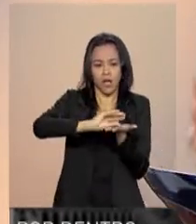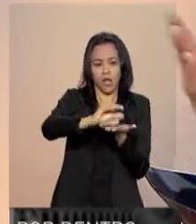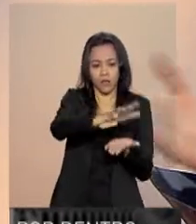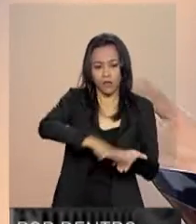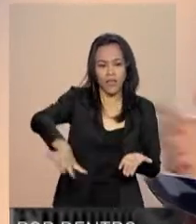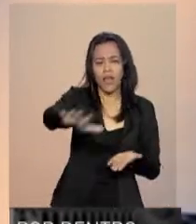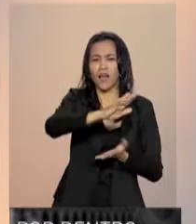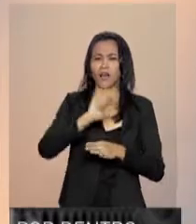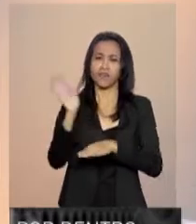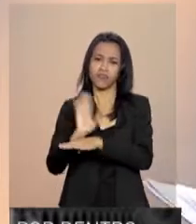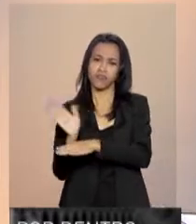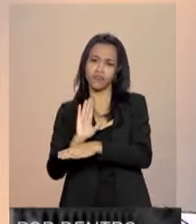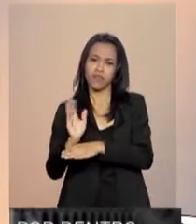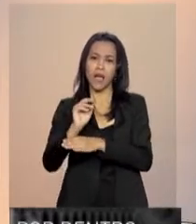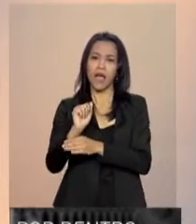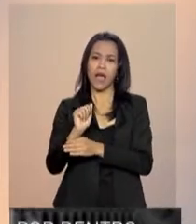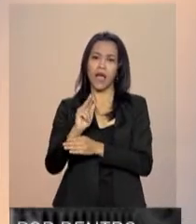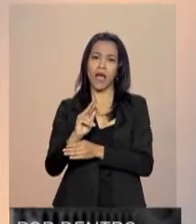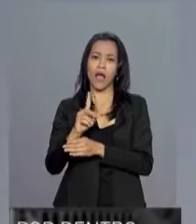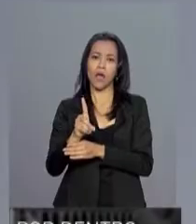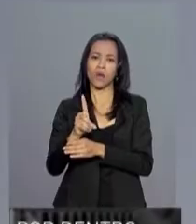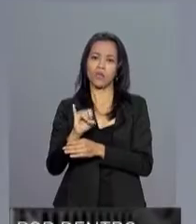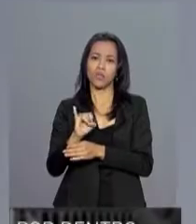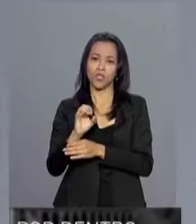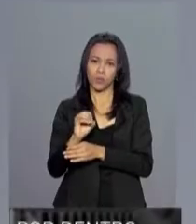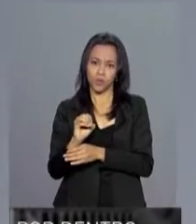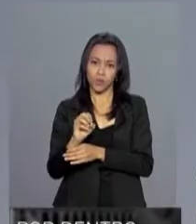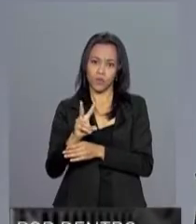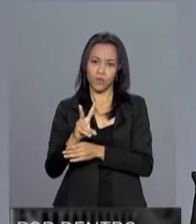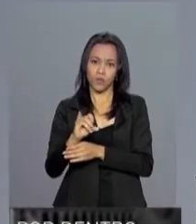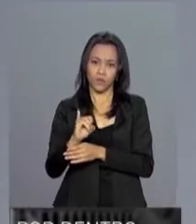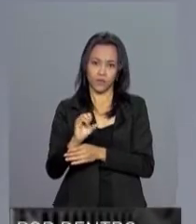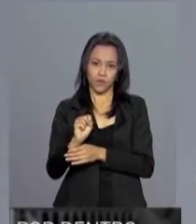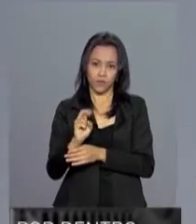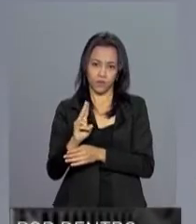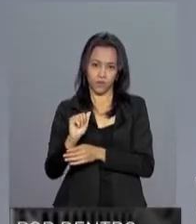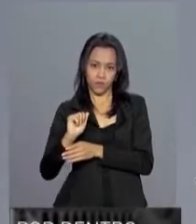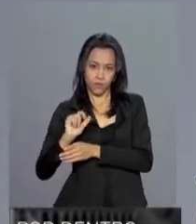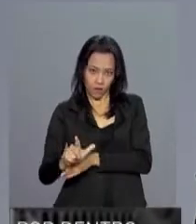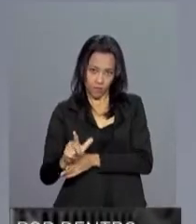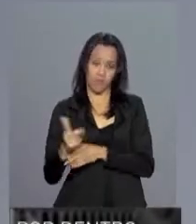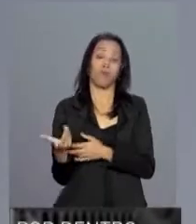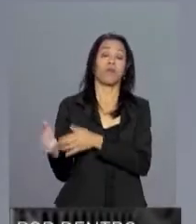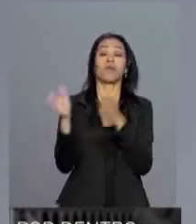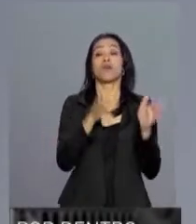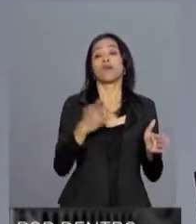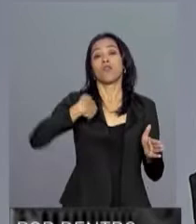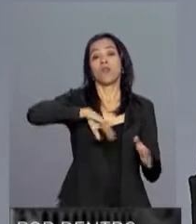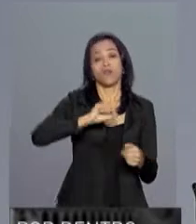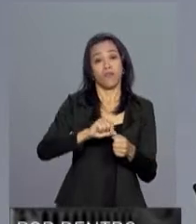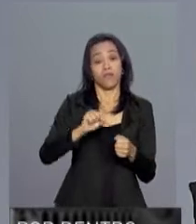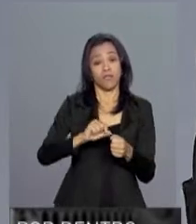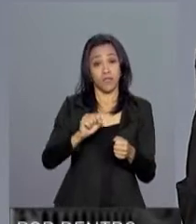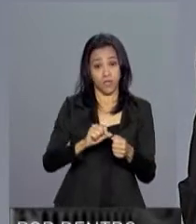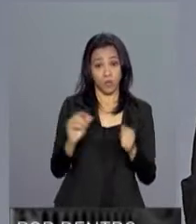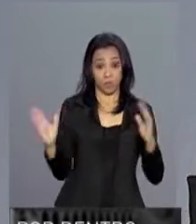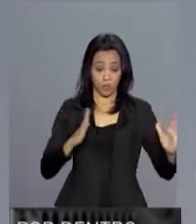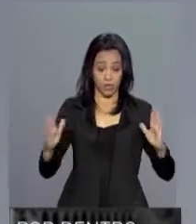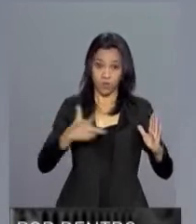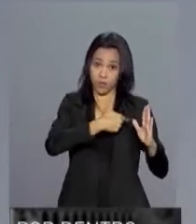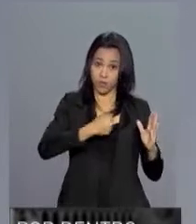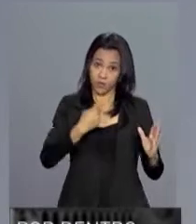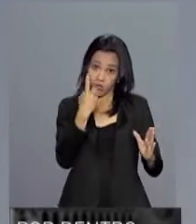que esse programa traz de novo ministro bom nós estamos fazendo em 2018 o maior investimento da história